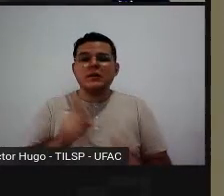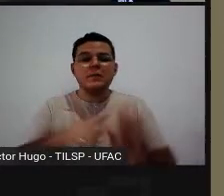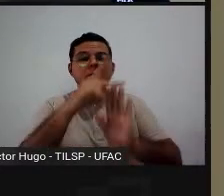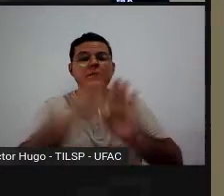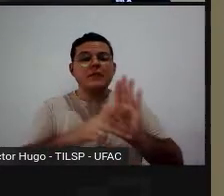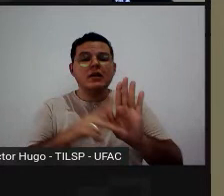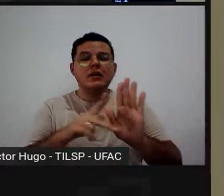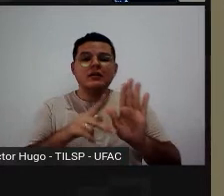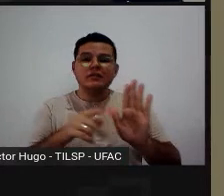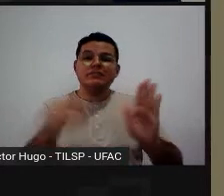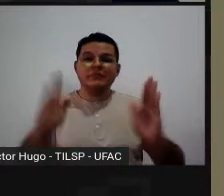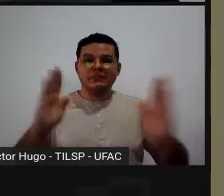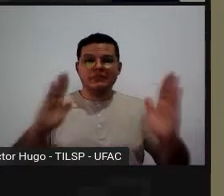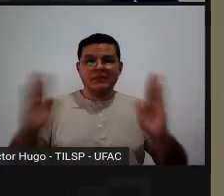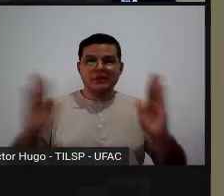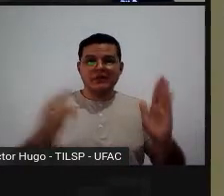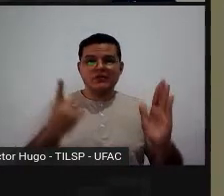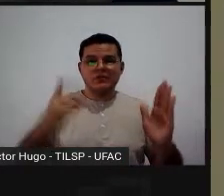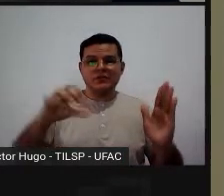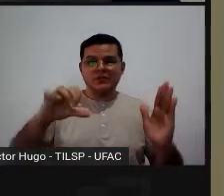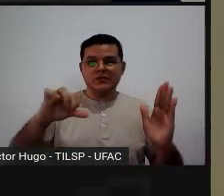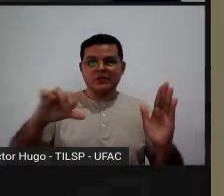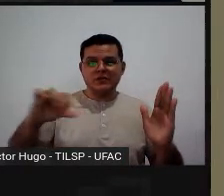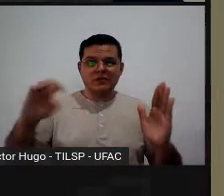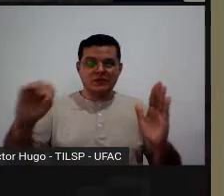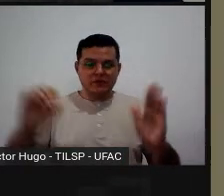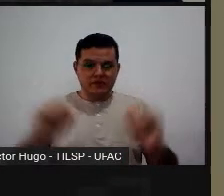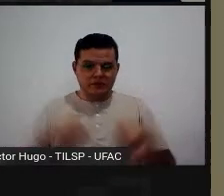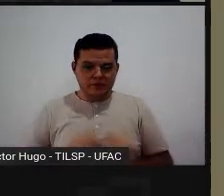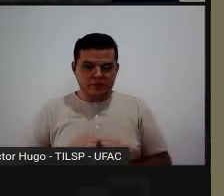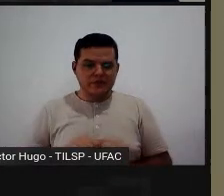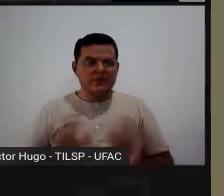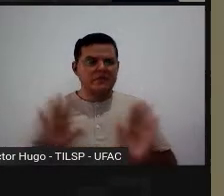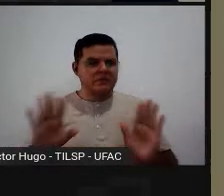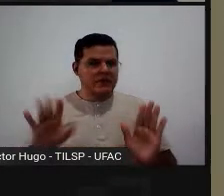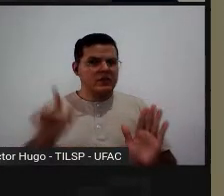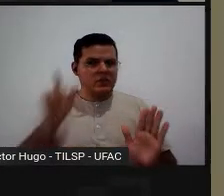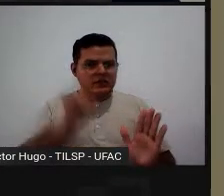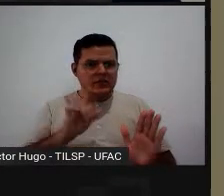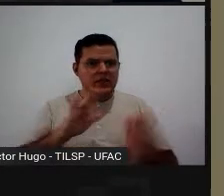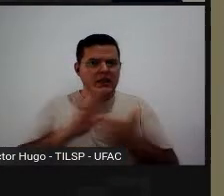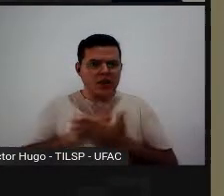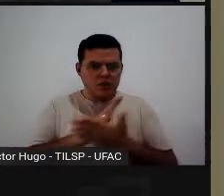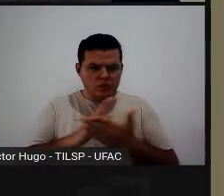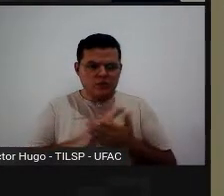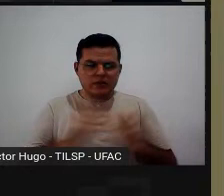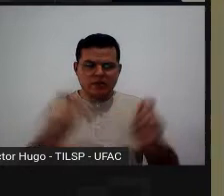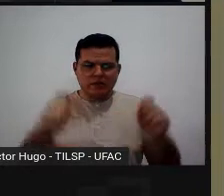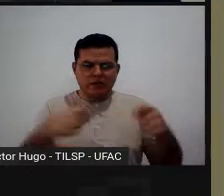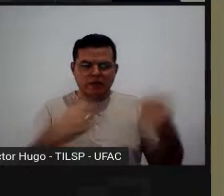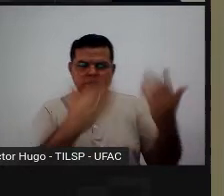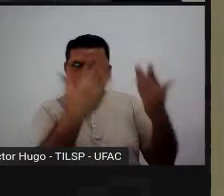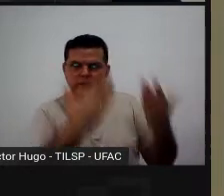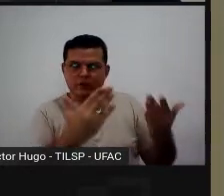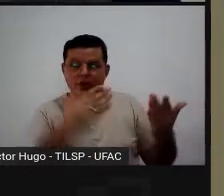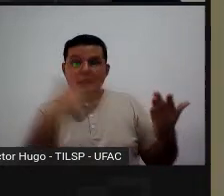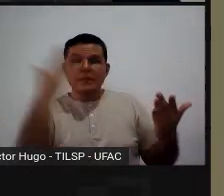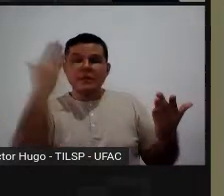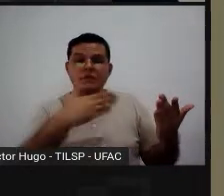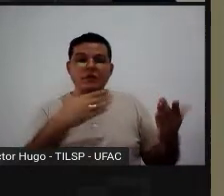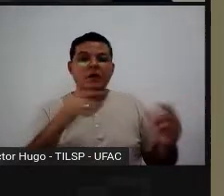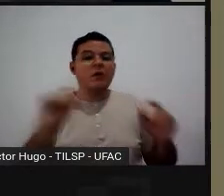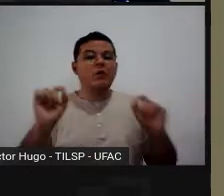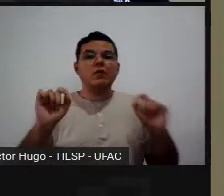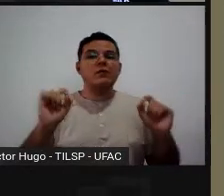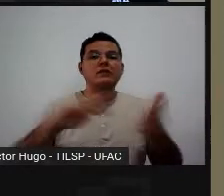analiso na tese. Mas, enfim, já dá para ter uma amostra do que foi a década de